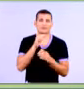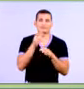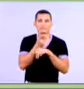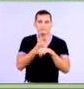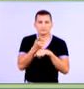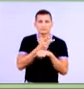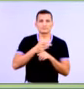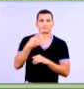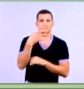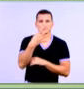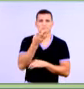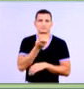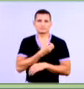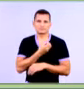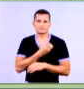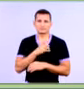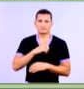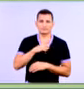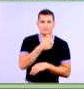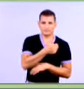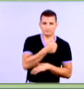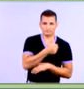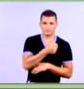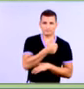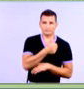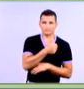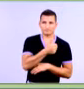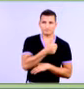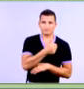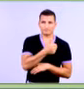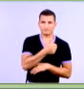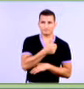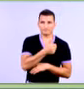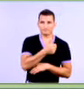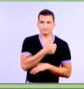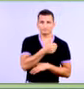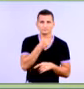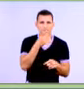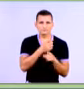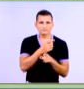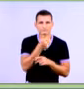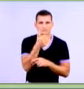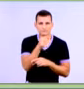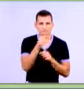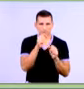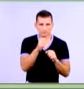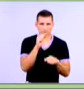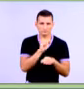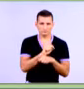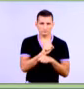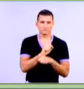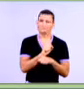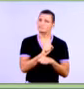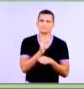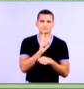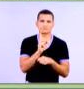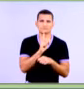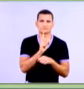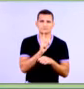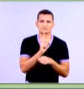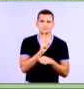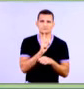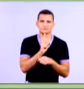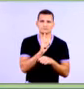4. Eu estou na primeira posição. Quando eu encontro 18, eu posso parar? Não. Não tem nenhuma garantia que ele está na